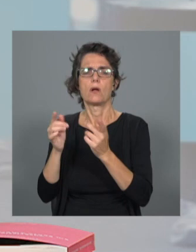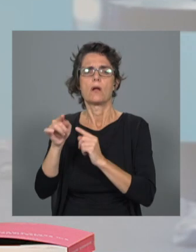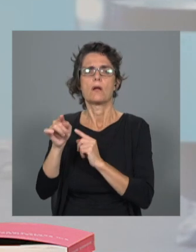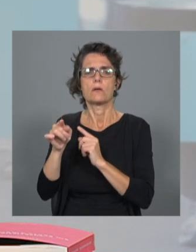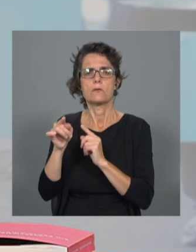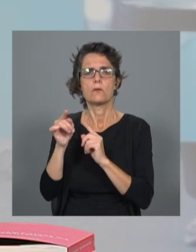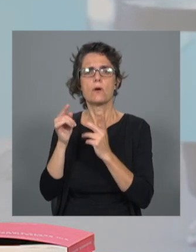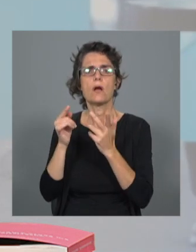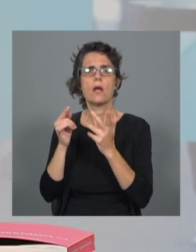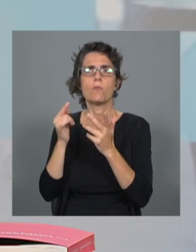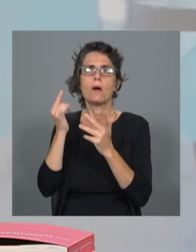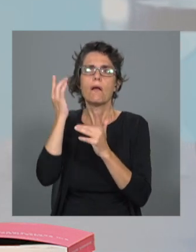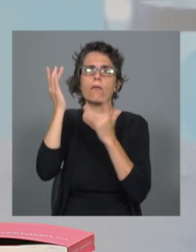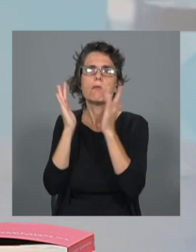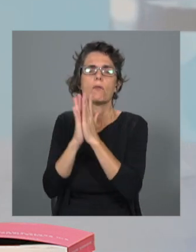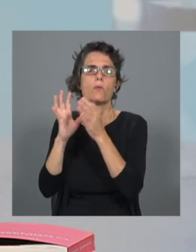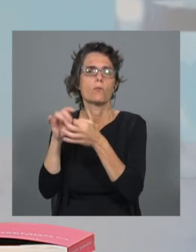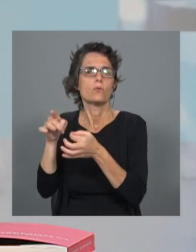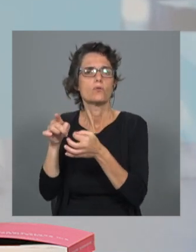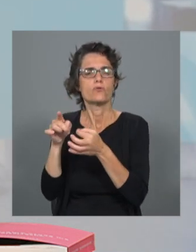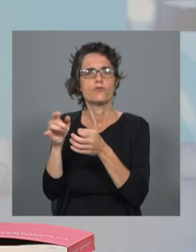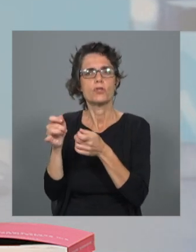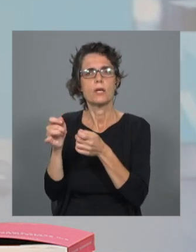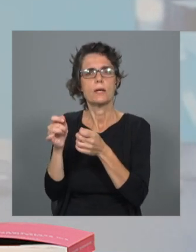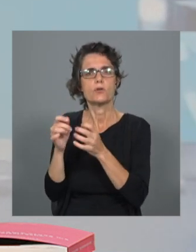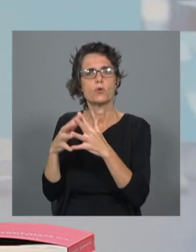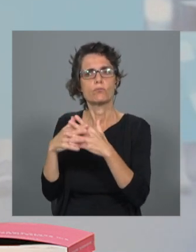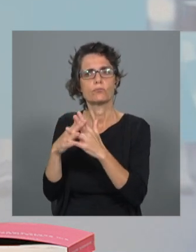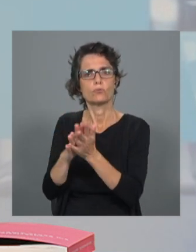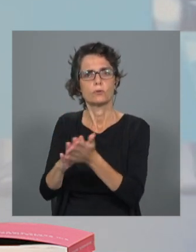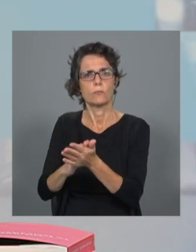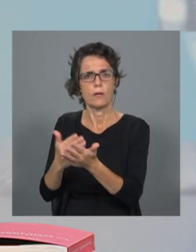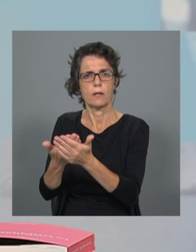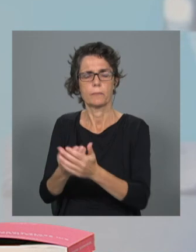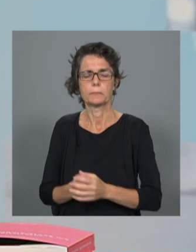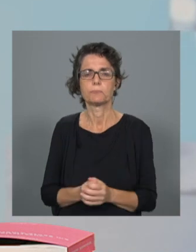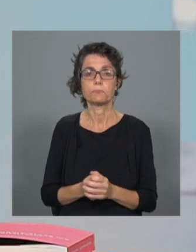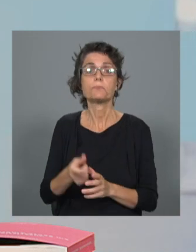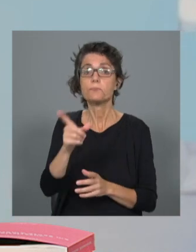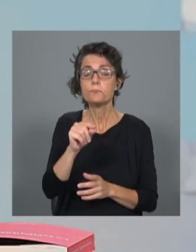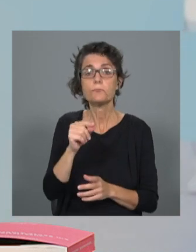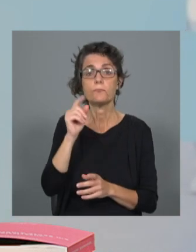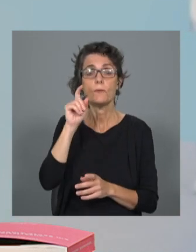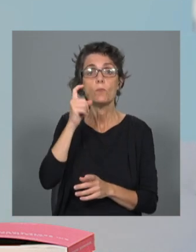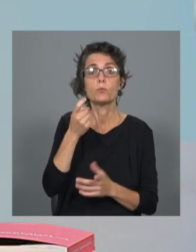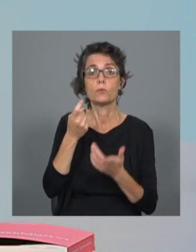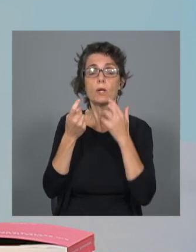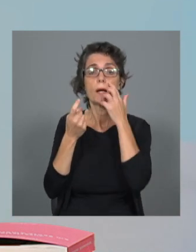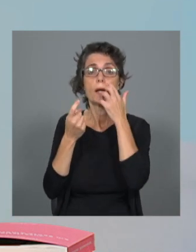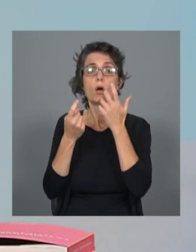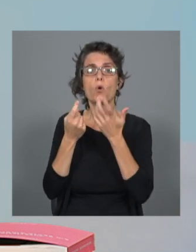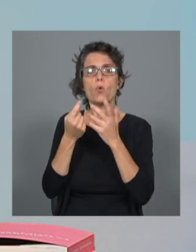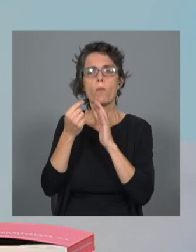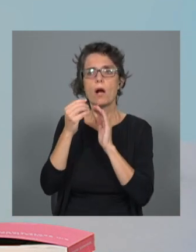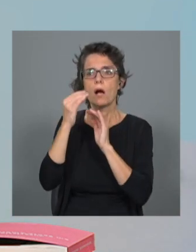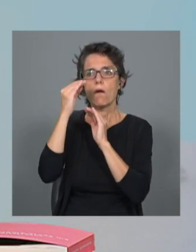teologia sistemática. Pode ser depois uma formação mais específica. Nos anos passados, esta formação